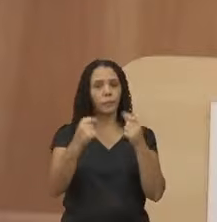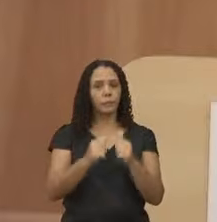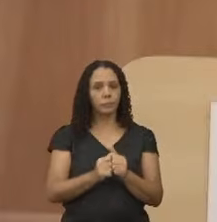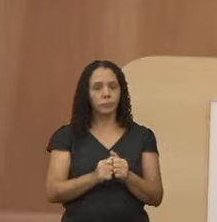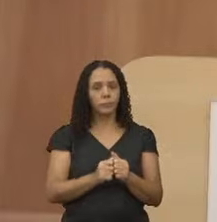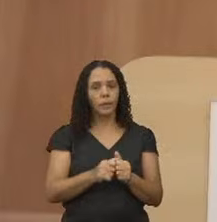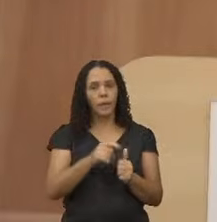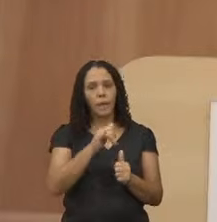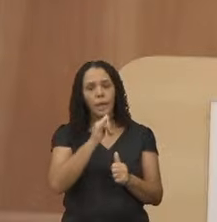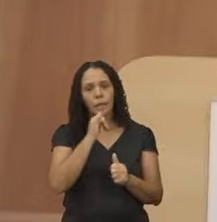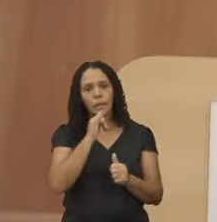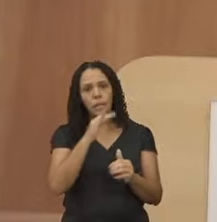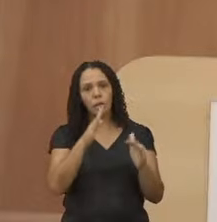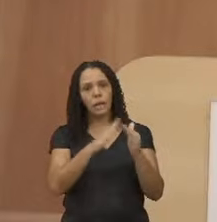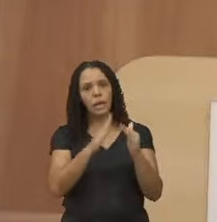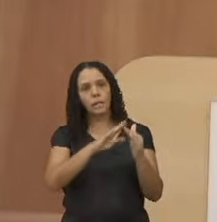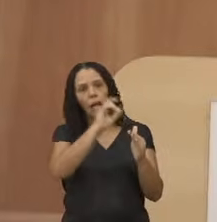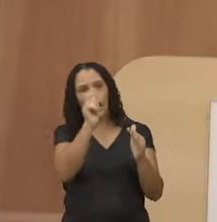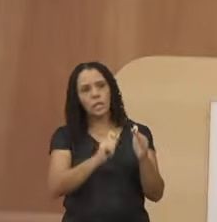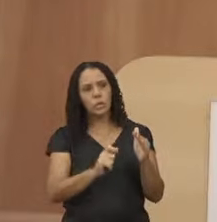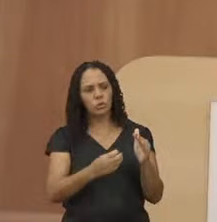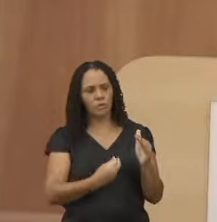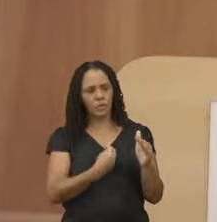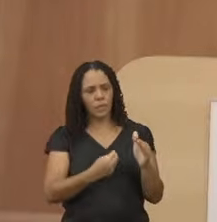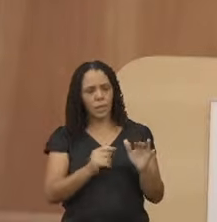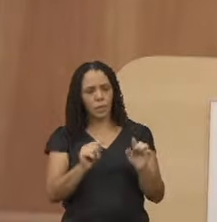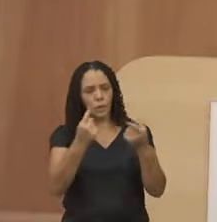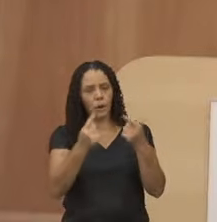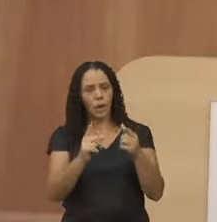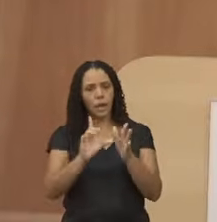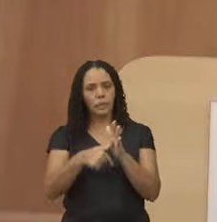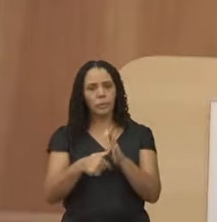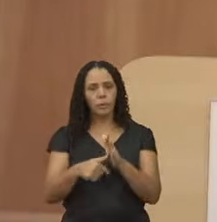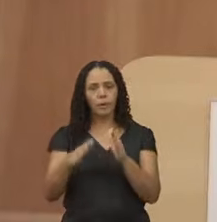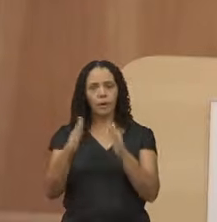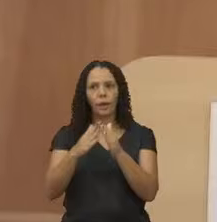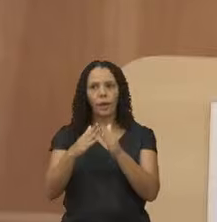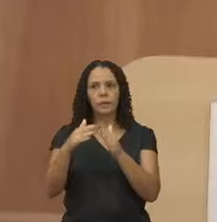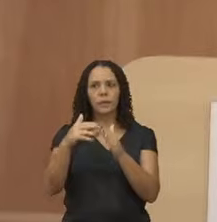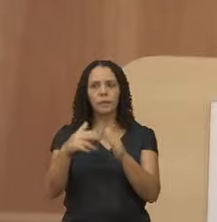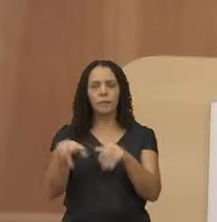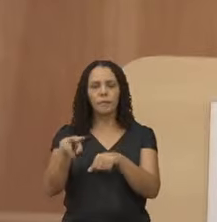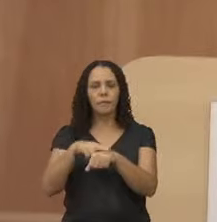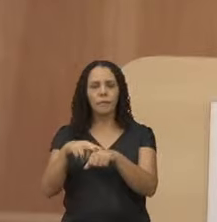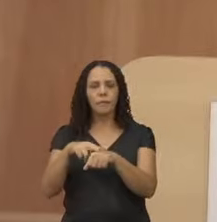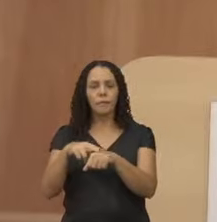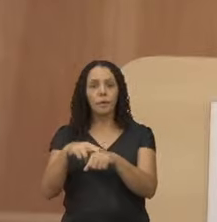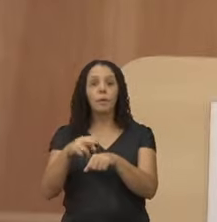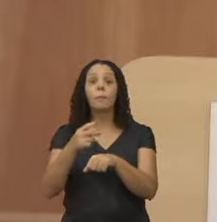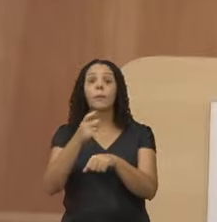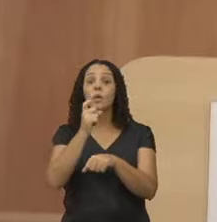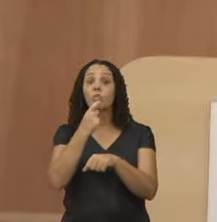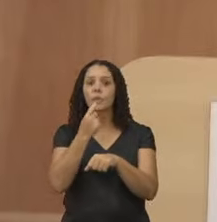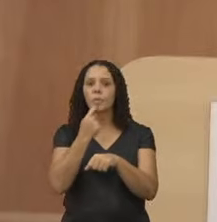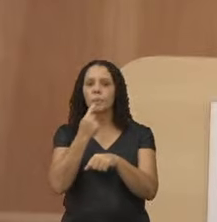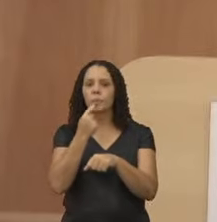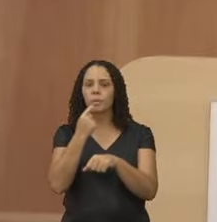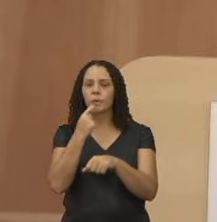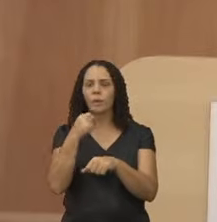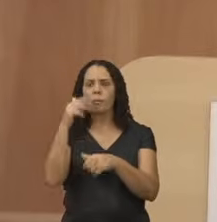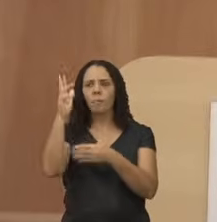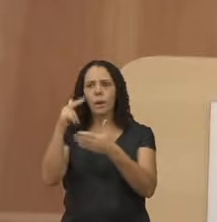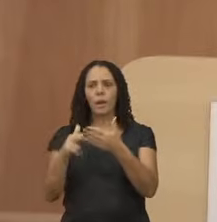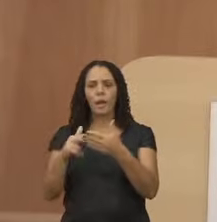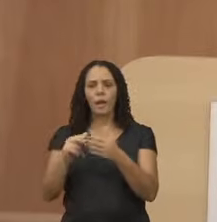são pintadas de azul, a vida do povo piora. Aí vem o liberal, força todo mundo a pintar de vermelho, piora ainda mais a vida. E só vai piorando até o final